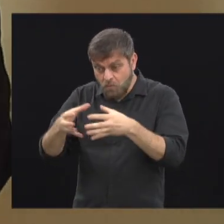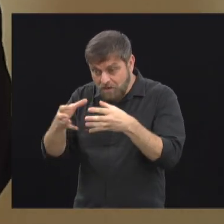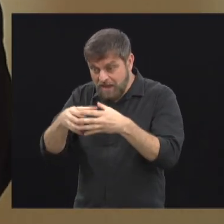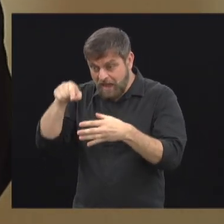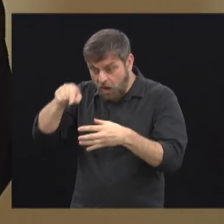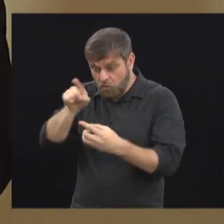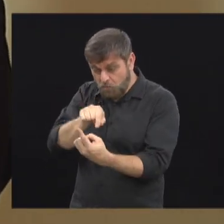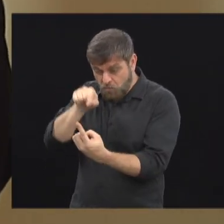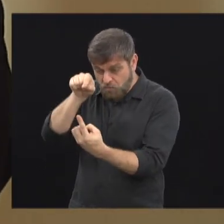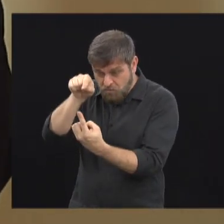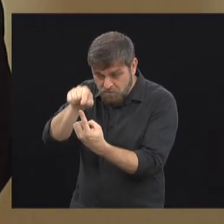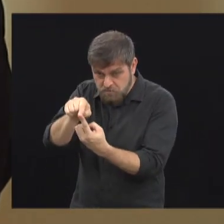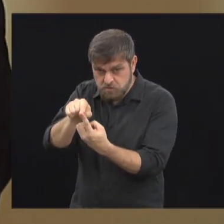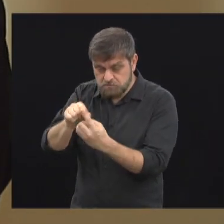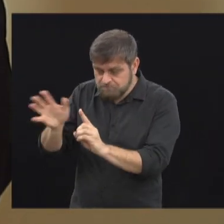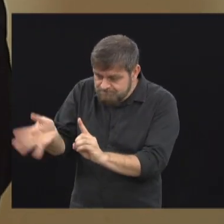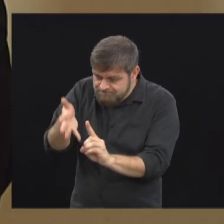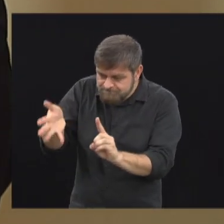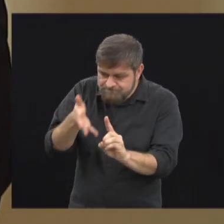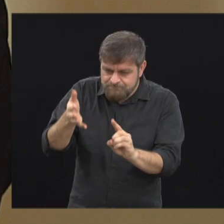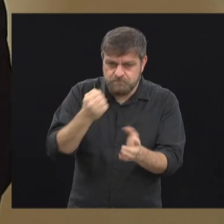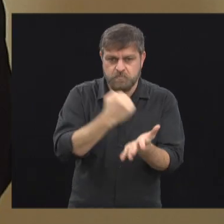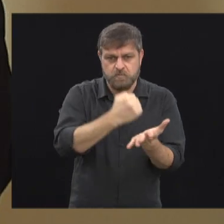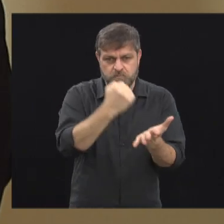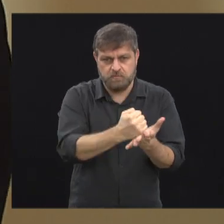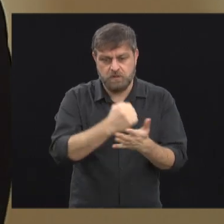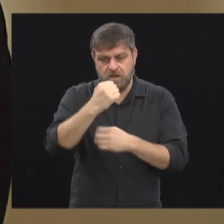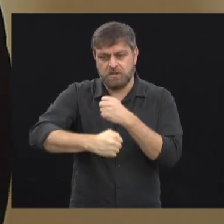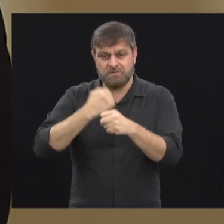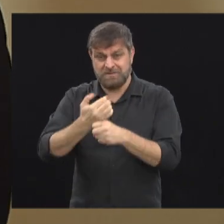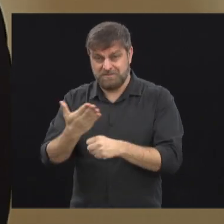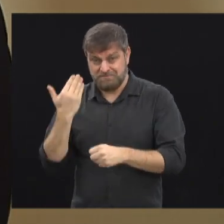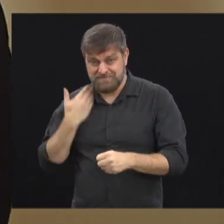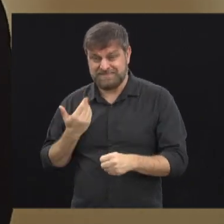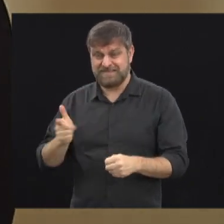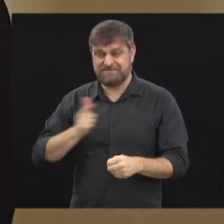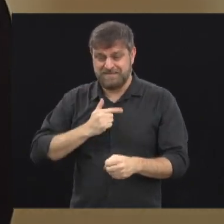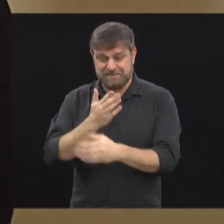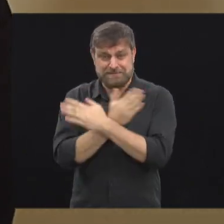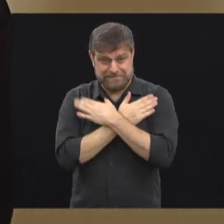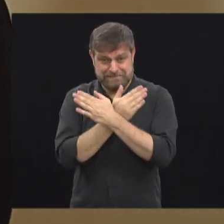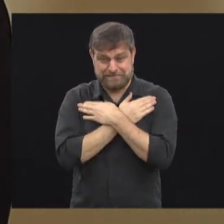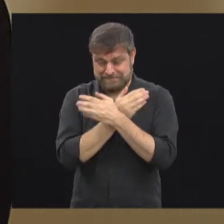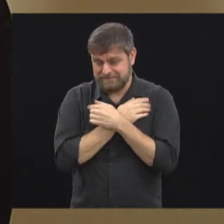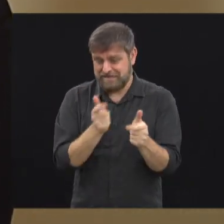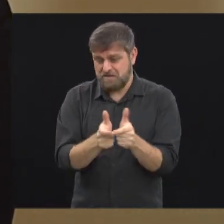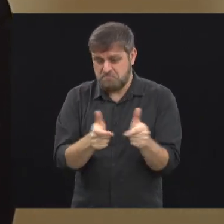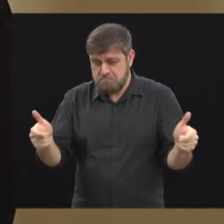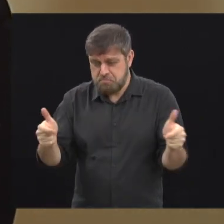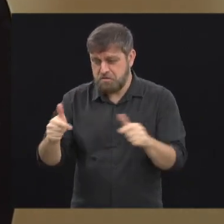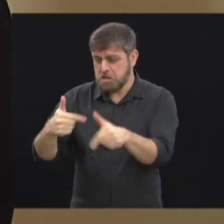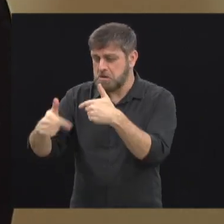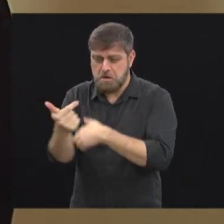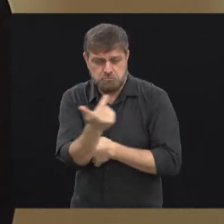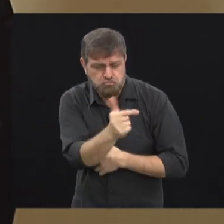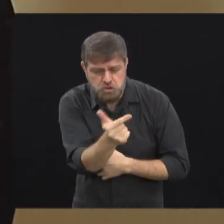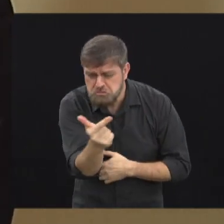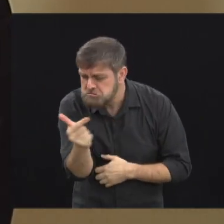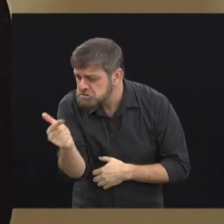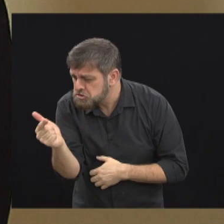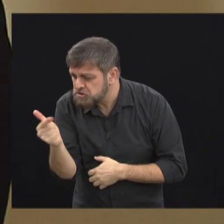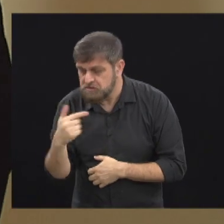para isso. O ano passado, com a crise que foi ficando mais acirrada, a gente viu